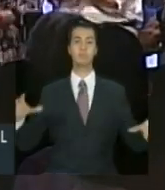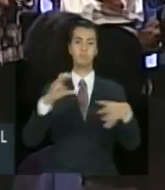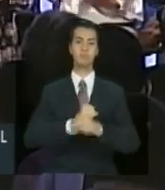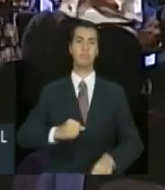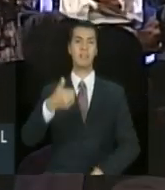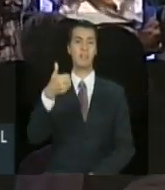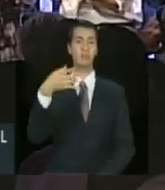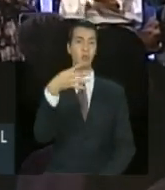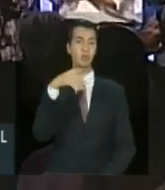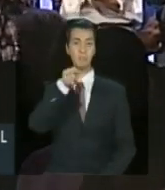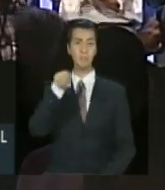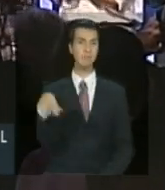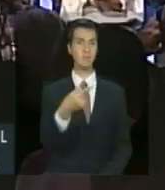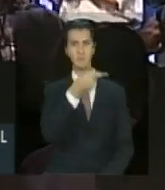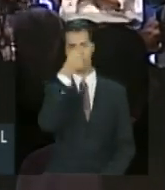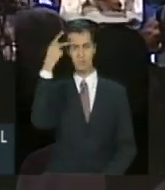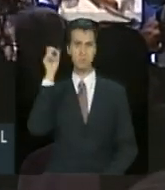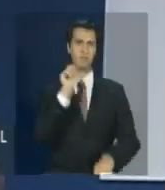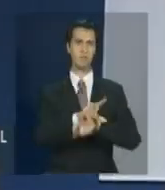empregos.